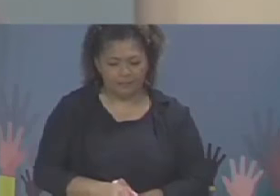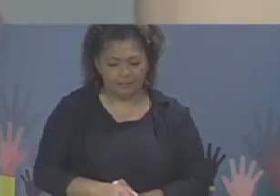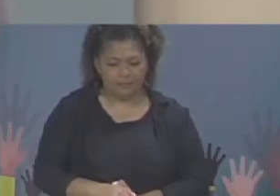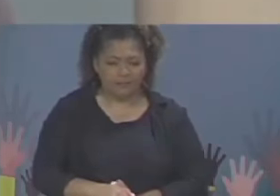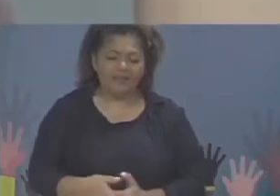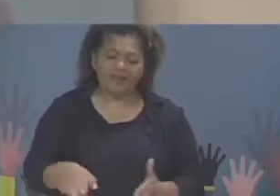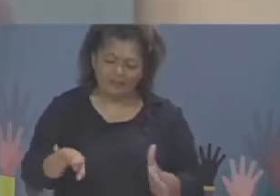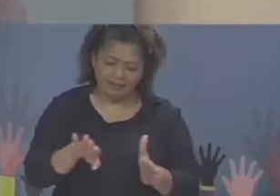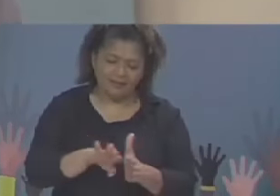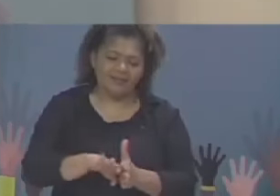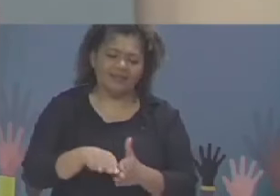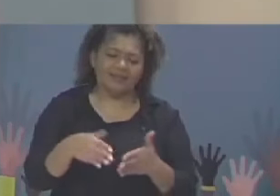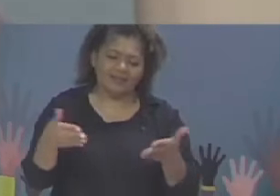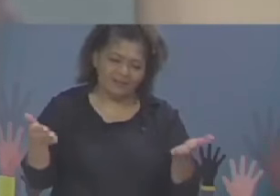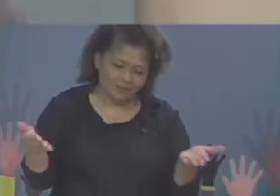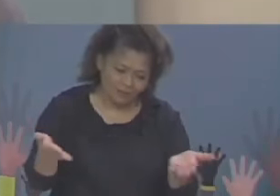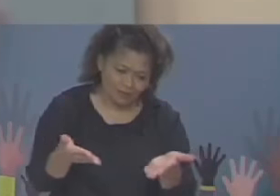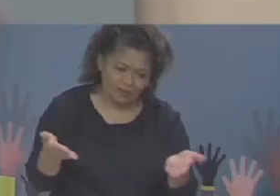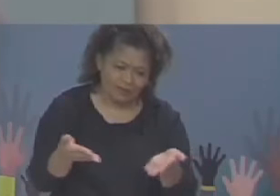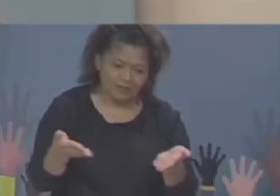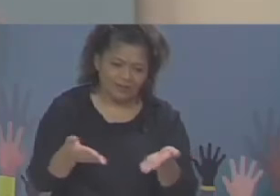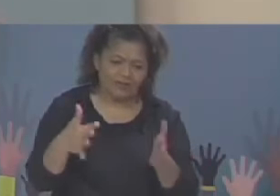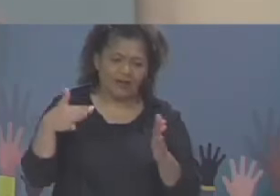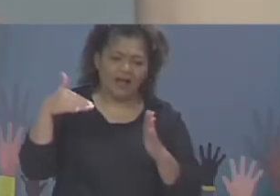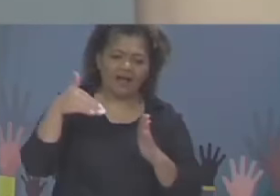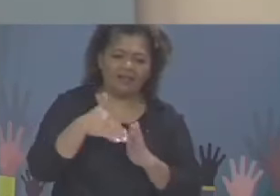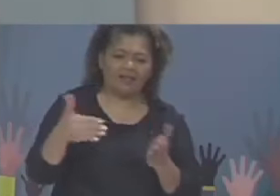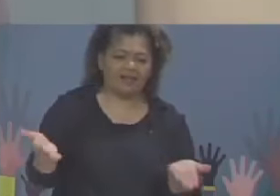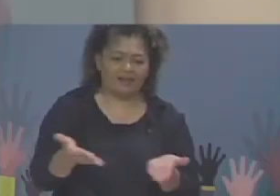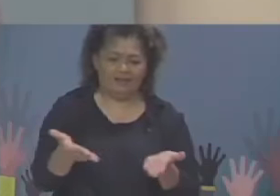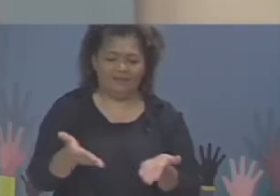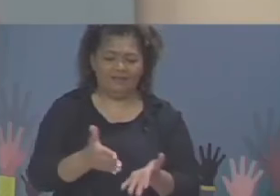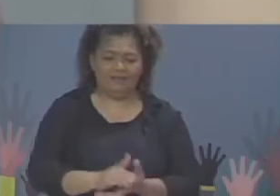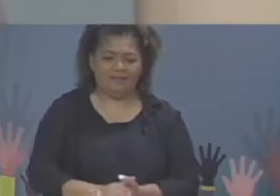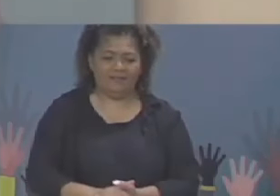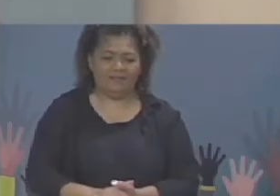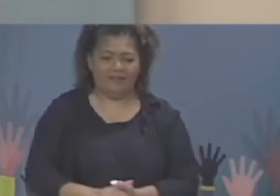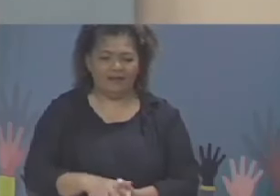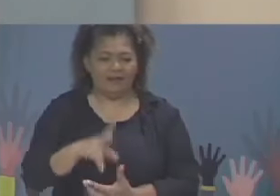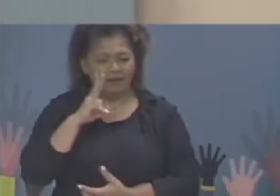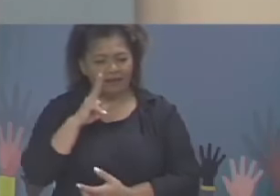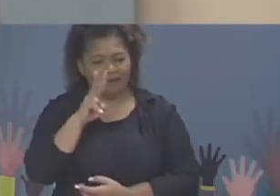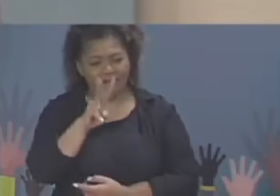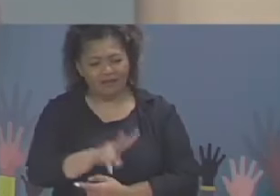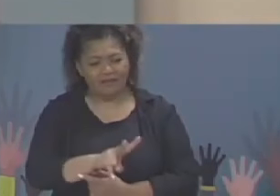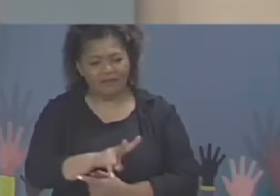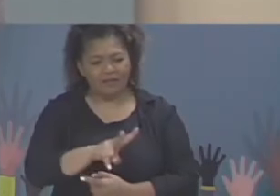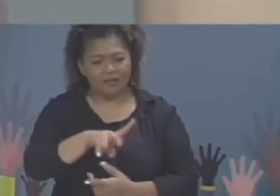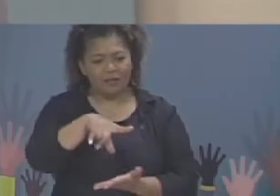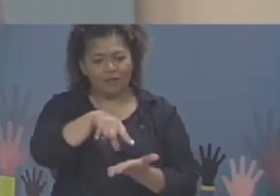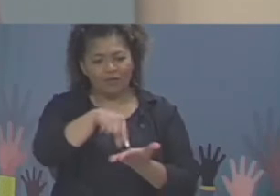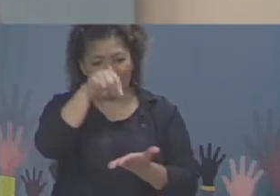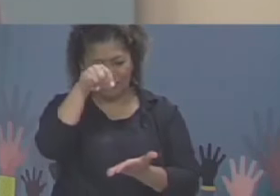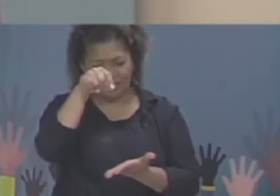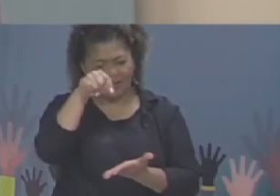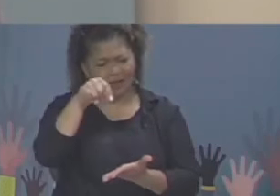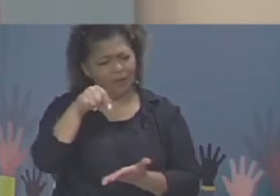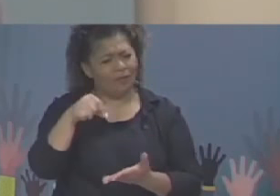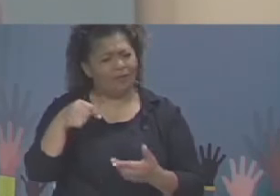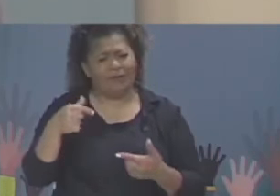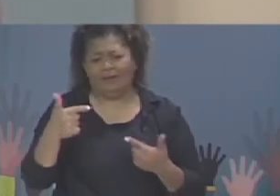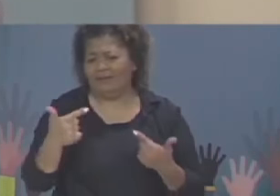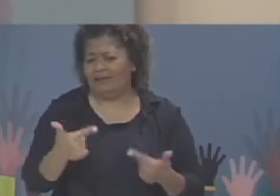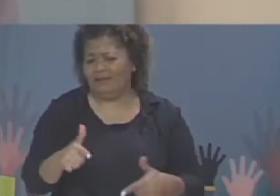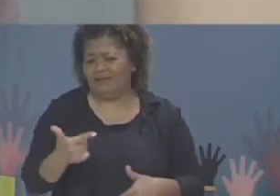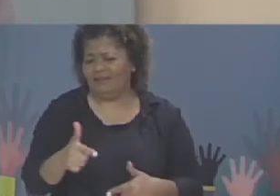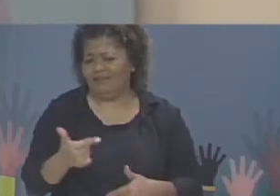chegamos até aqui, né? Chegamos até aqui, pessoal. Estava acompanhando o sorteio do bingo, não tenho sorte, porque havia uma probabilidade de 1 sobre 3